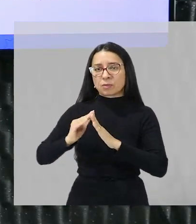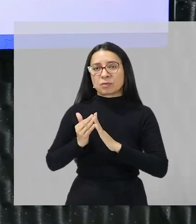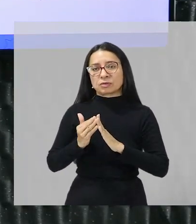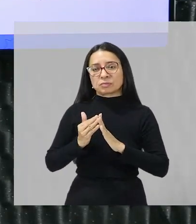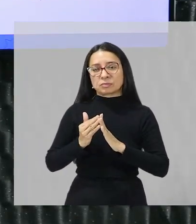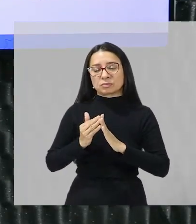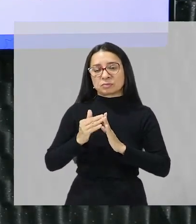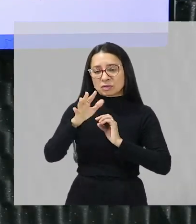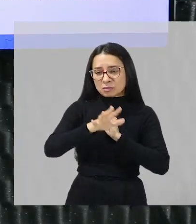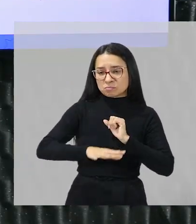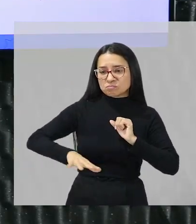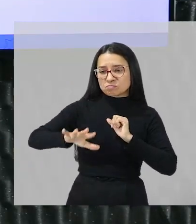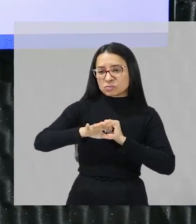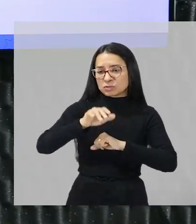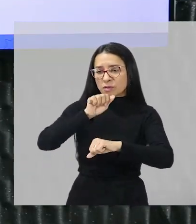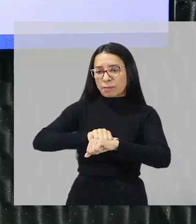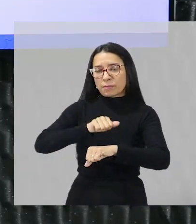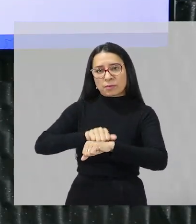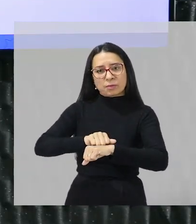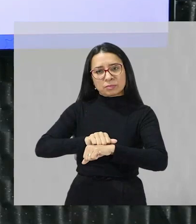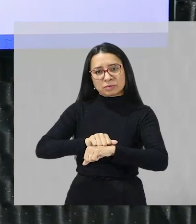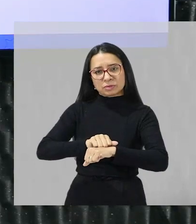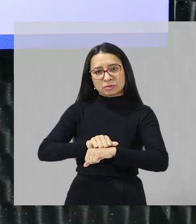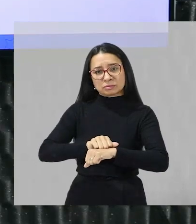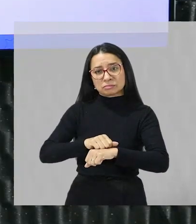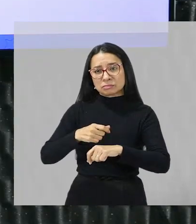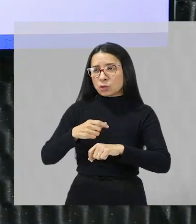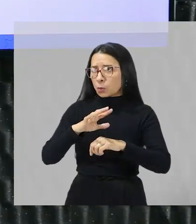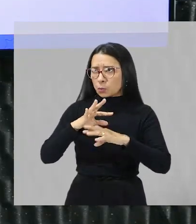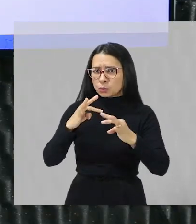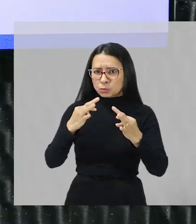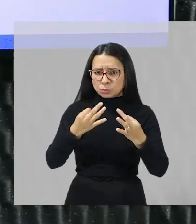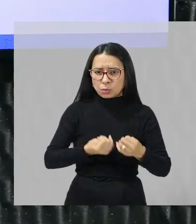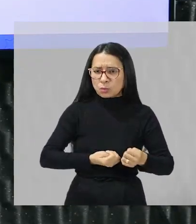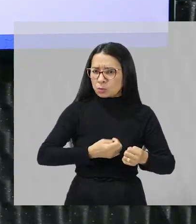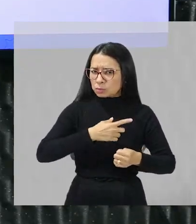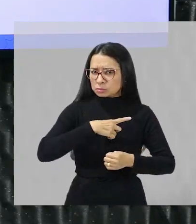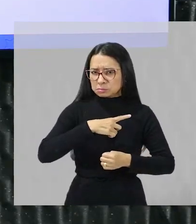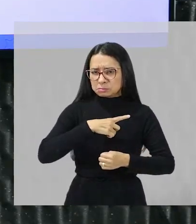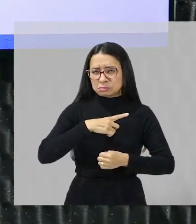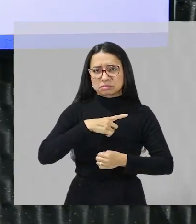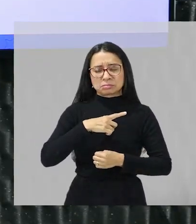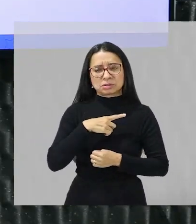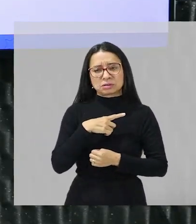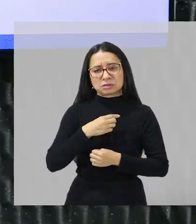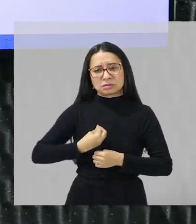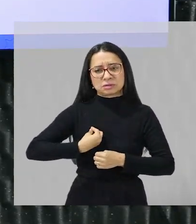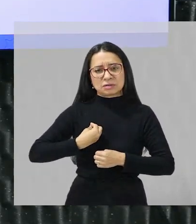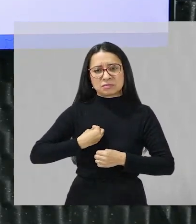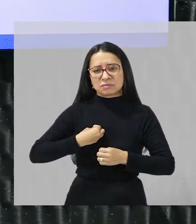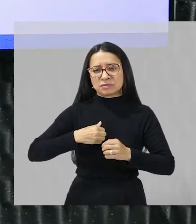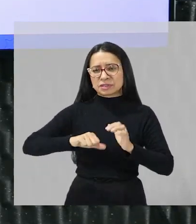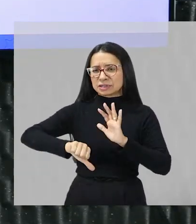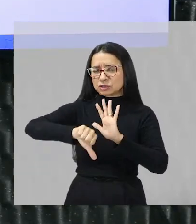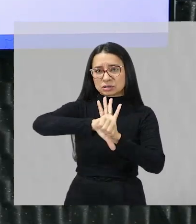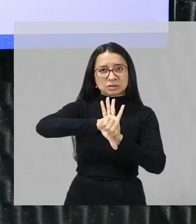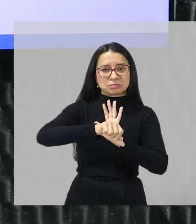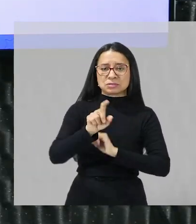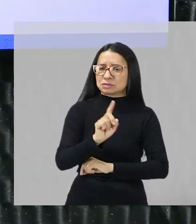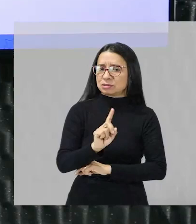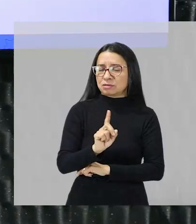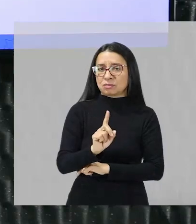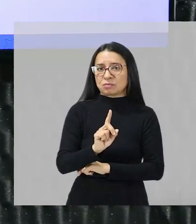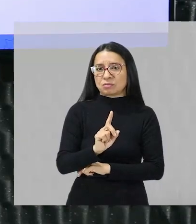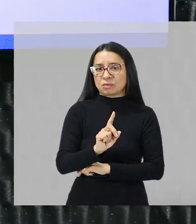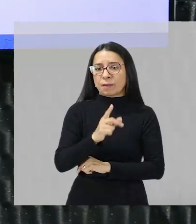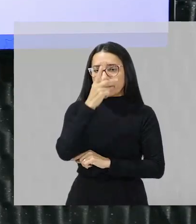para a pergunta? Vamos lá? Tendo em conta as formas de incompreensão e intolerância, aí